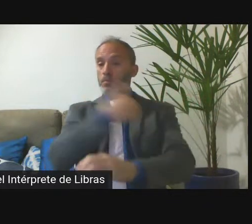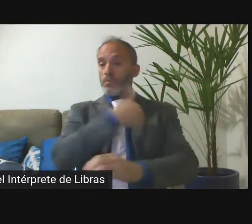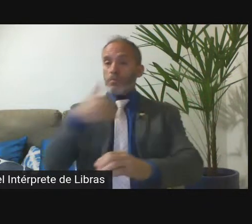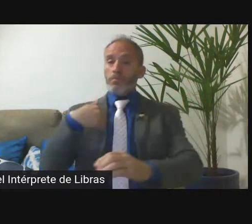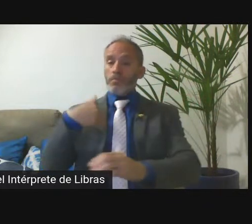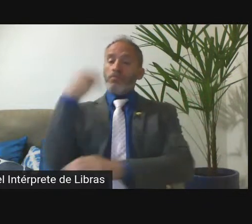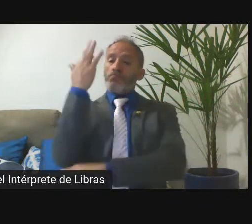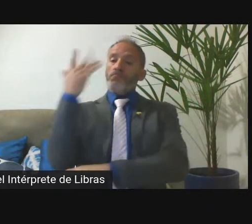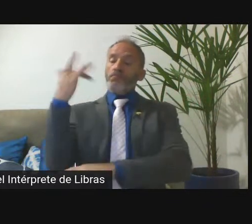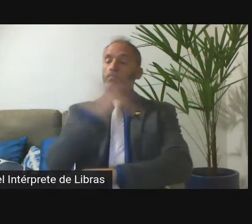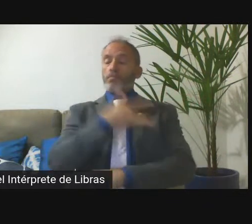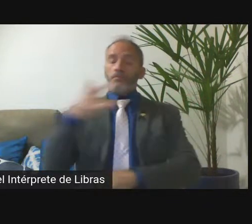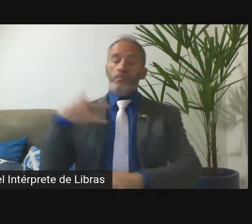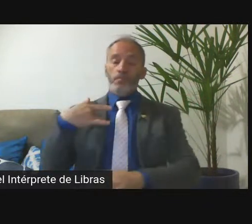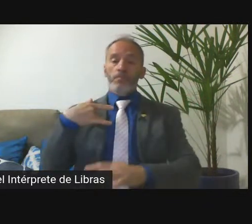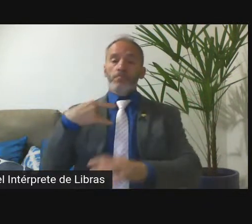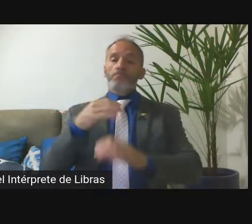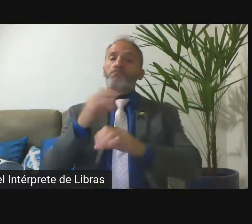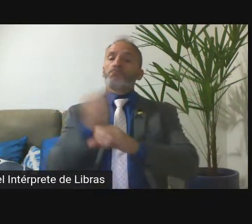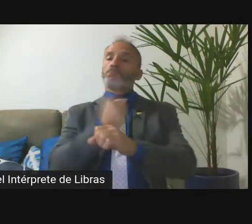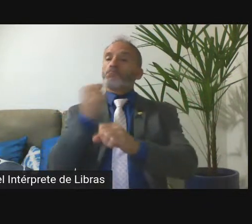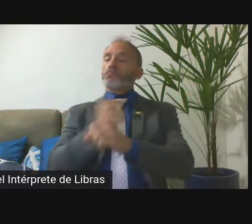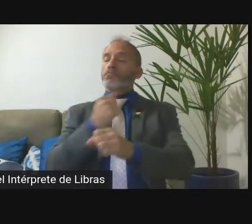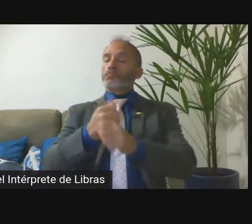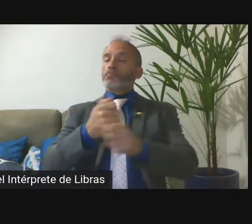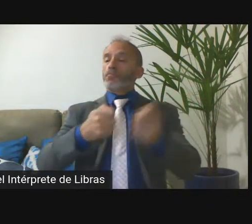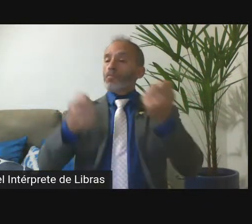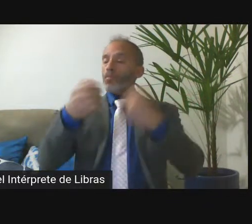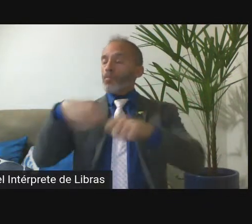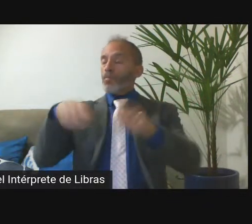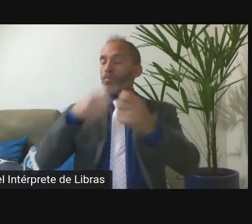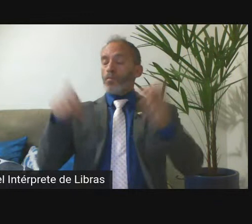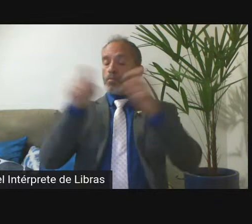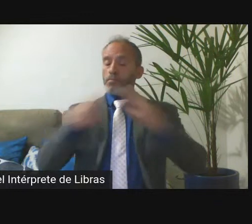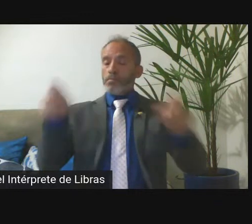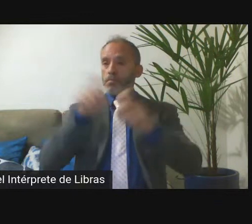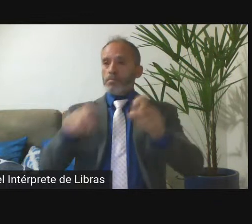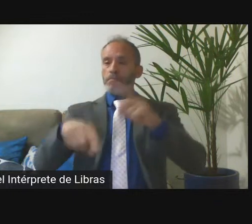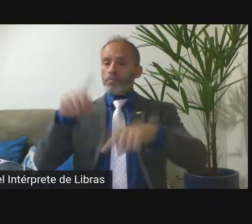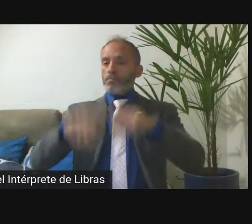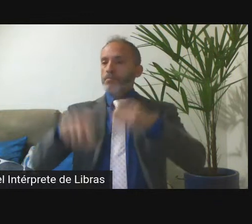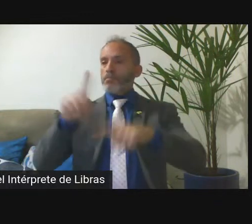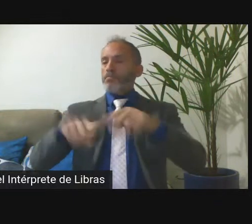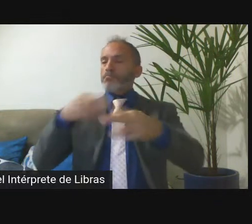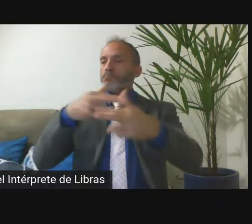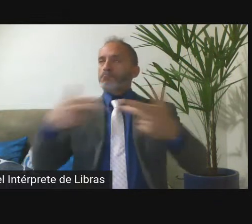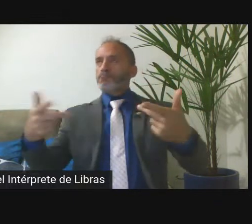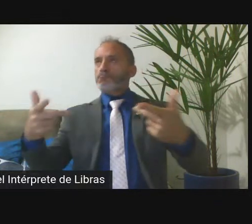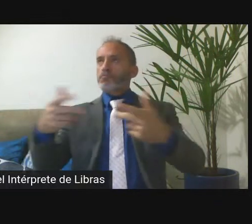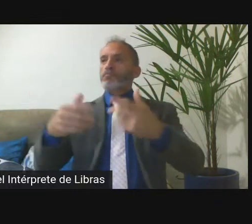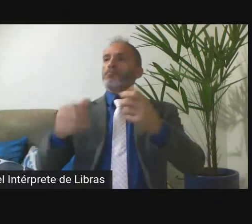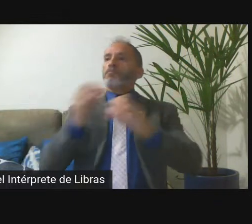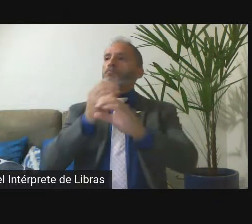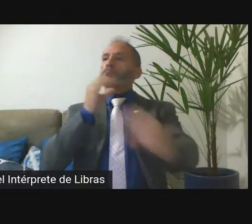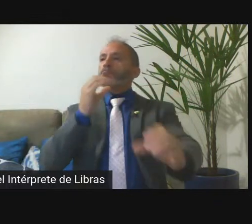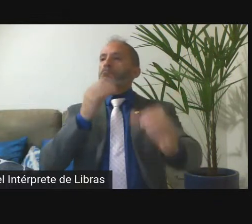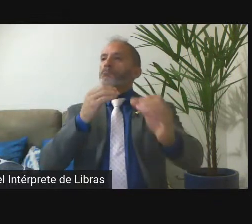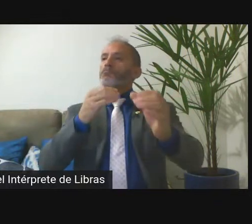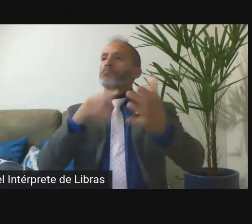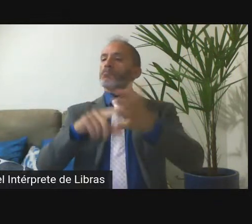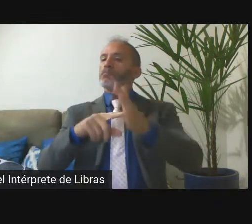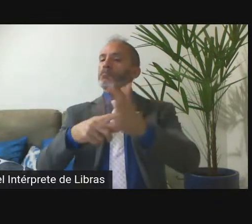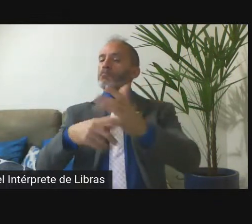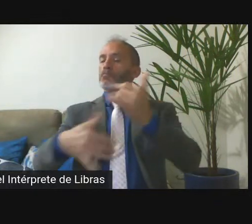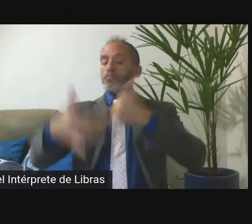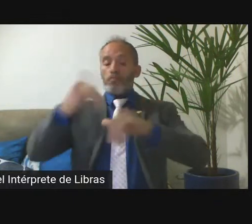Sanitária, Engenharia Civil, Engenharia de Controle e Automação, Engenharia de Materiais, Engenharia Mecânica e Engenharia